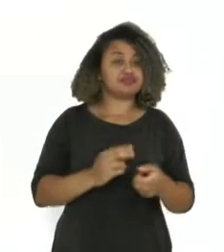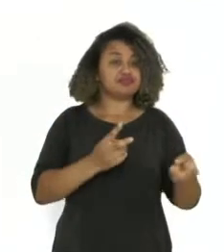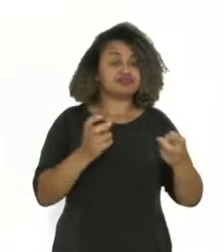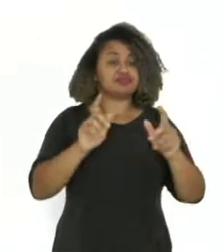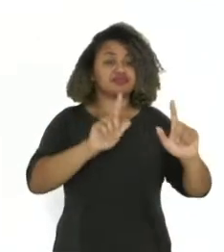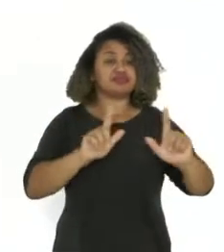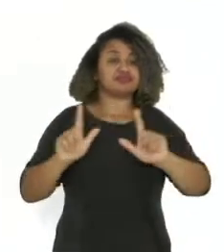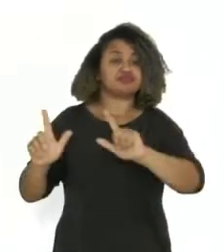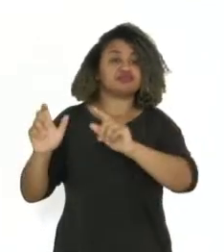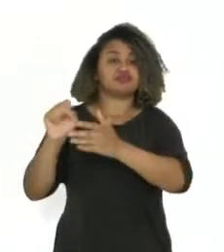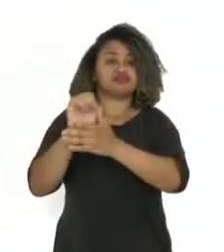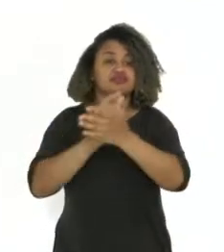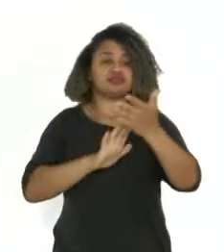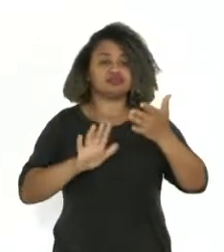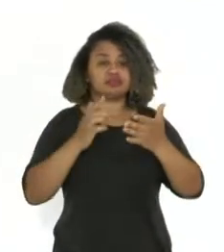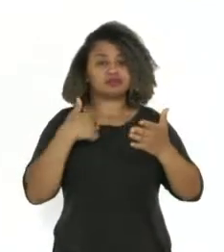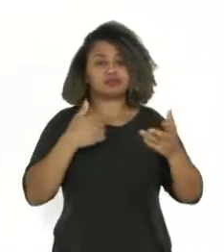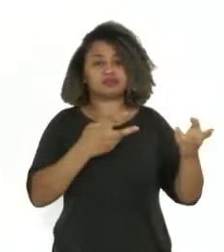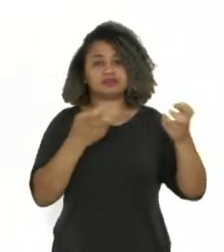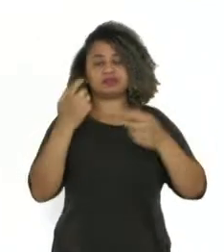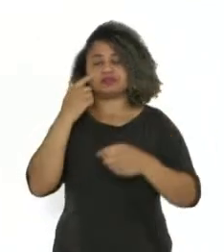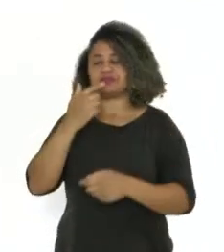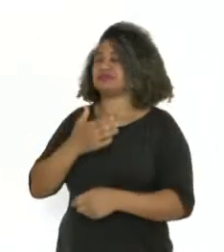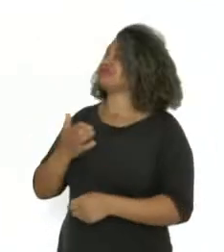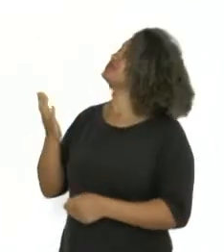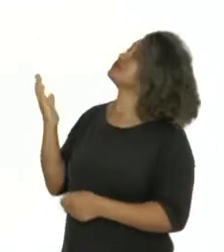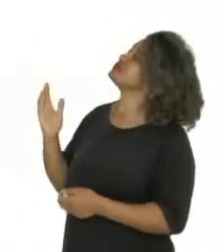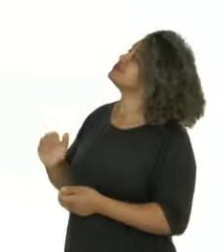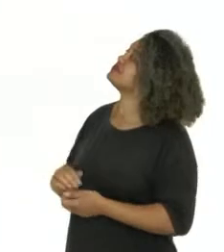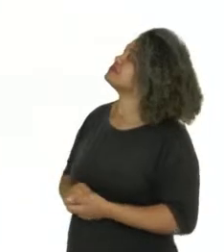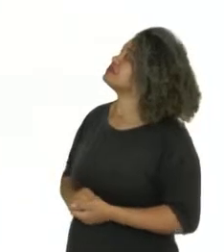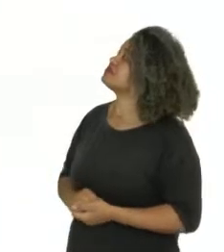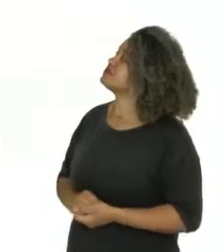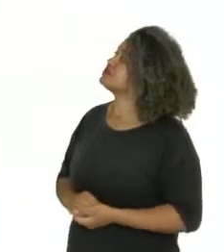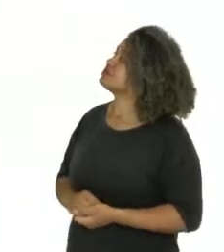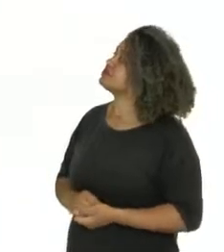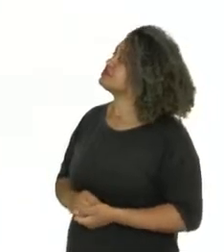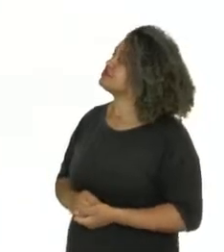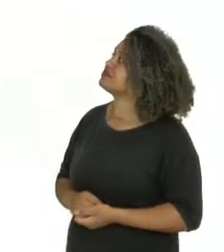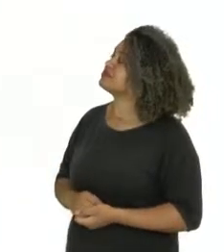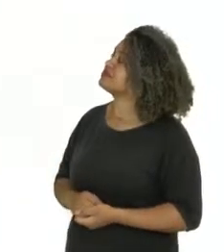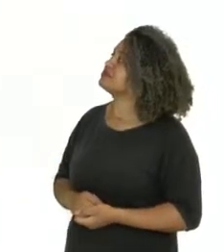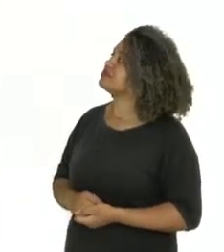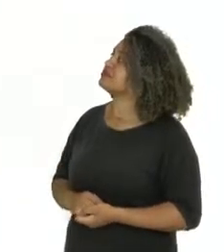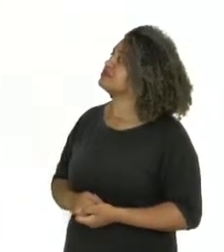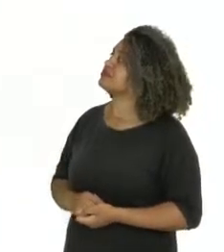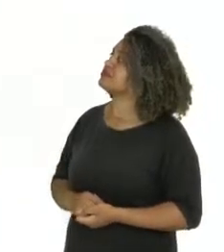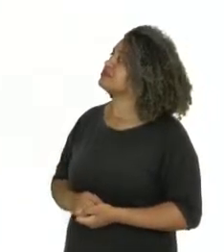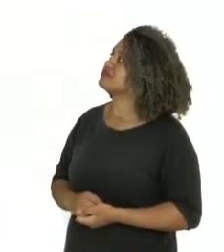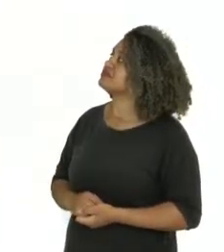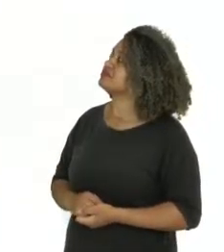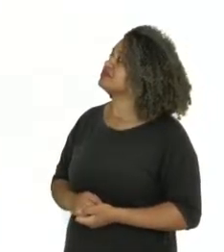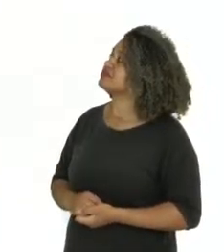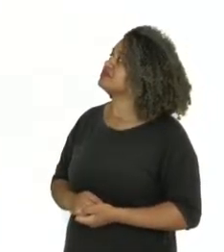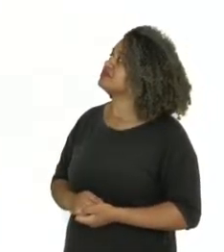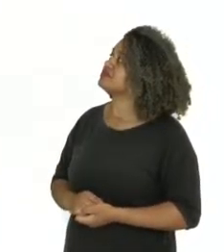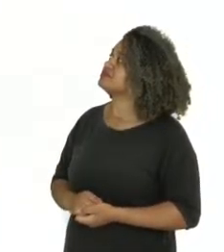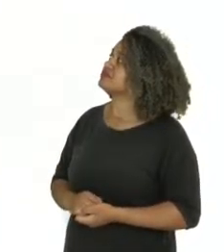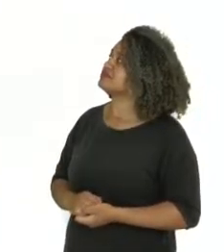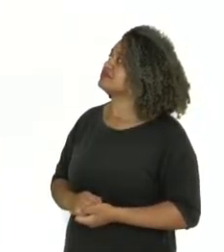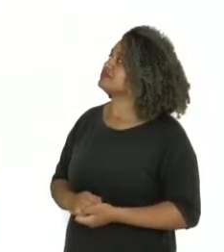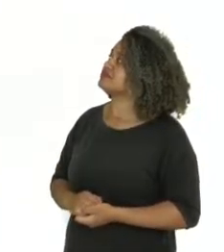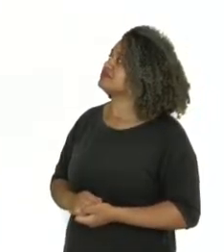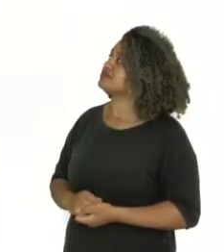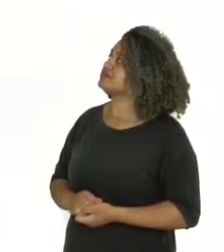as imagens aqui, que você observa no slide, que te sugerem